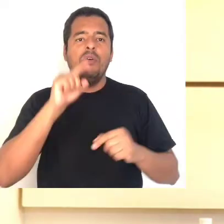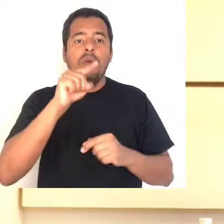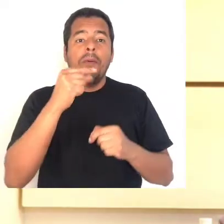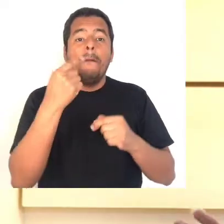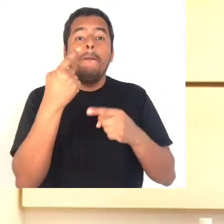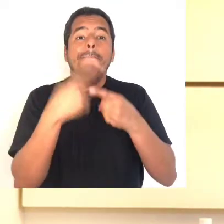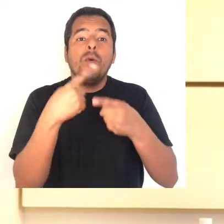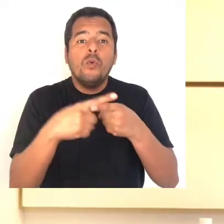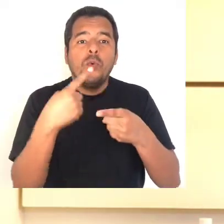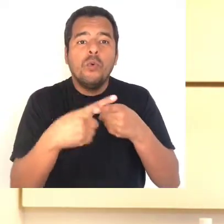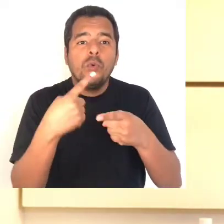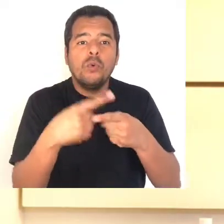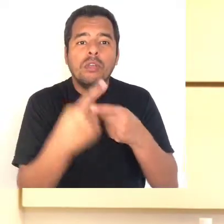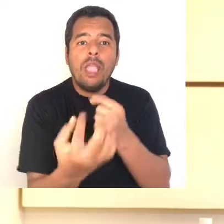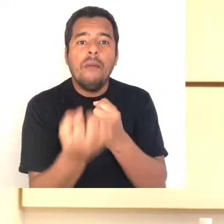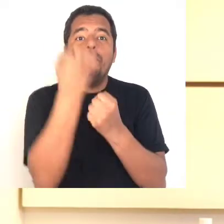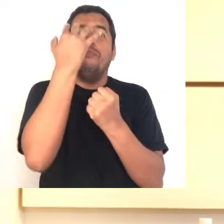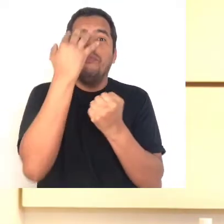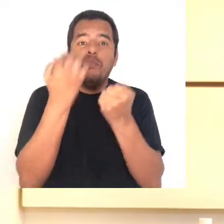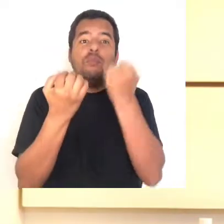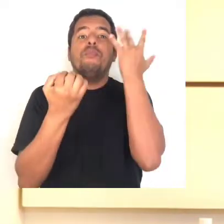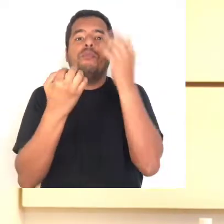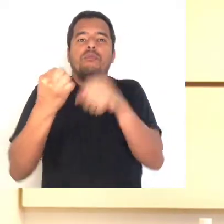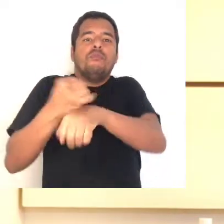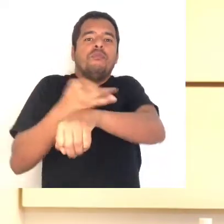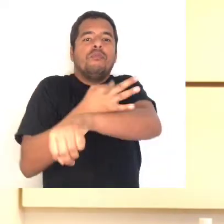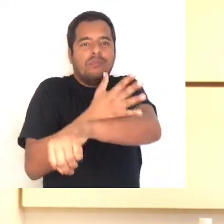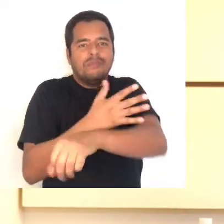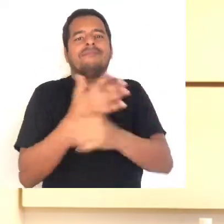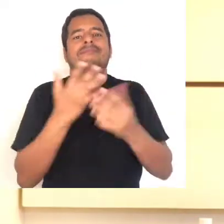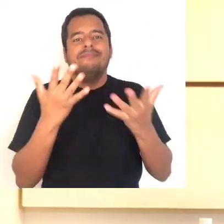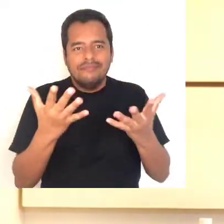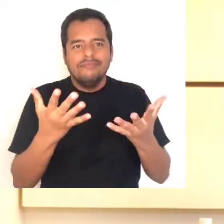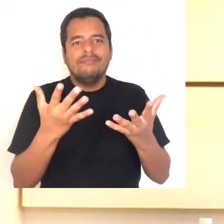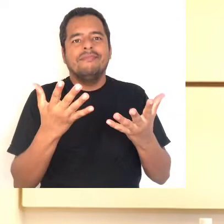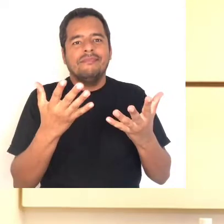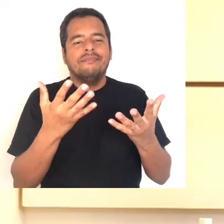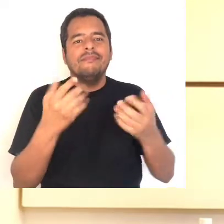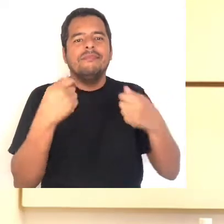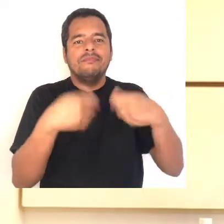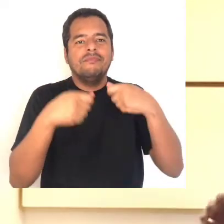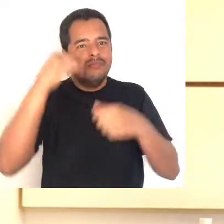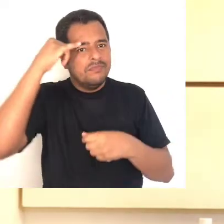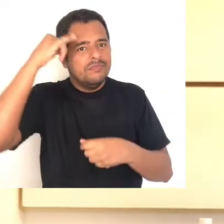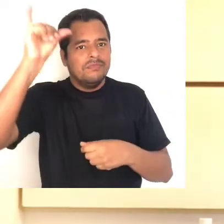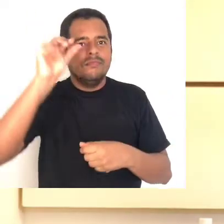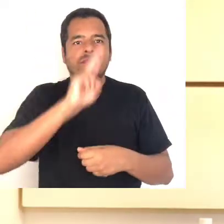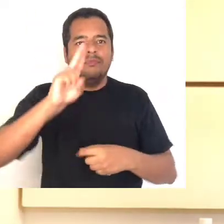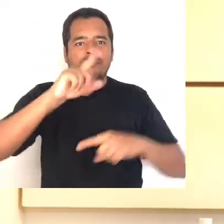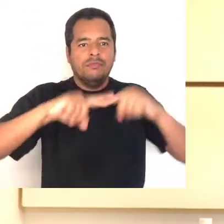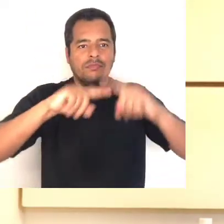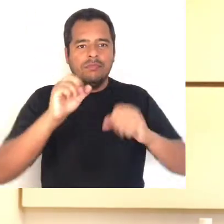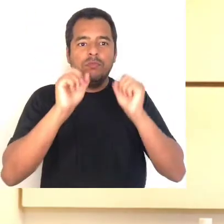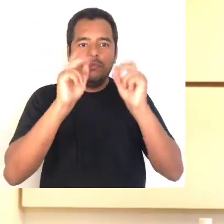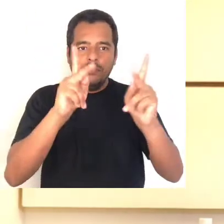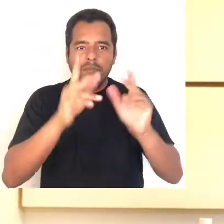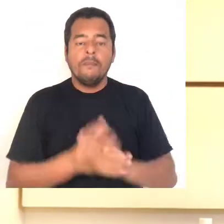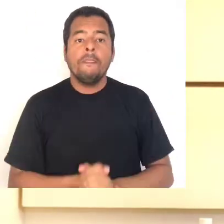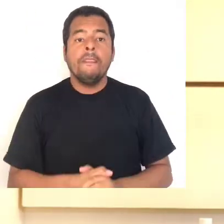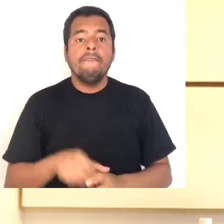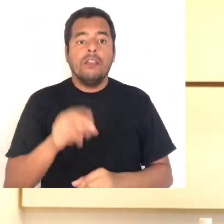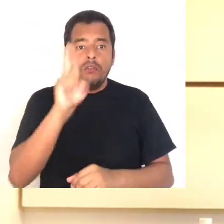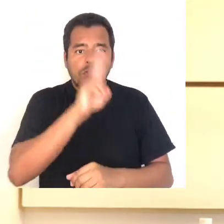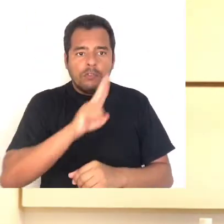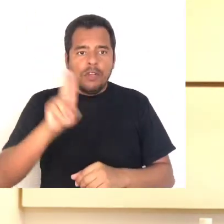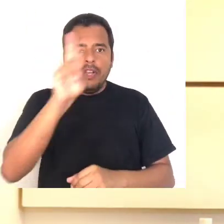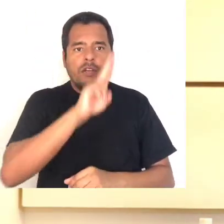que algum reagente caia aí na sua pele e cause alguns problemas, tá certo? Então, o que é que você vai fazer